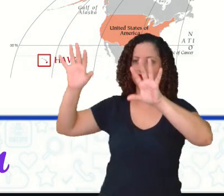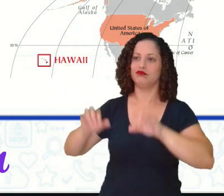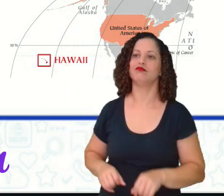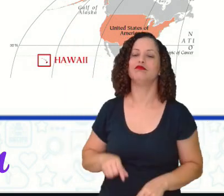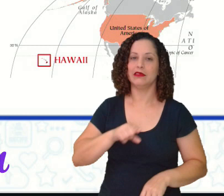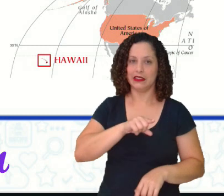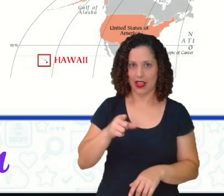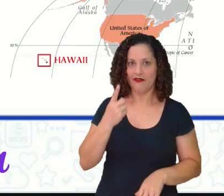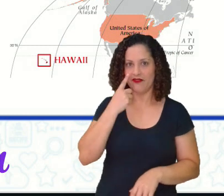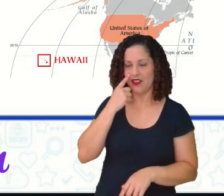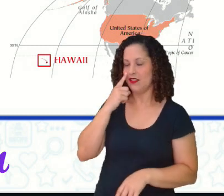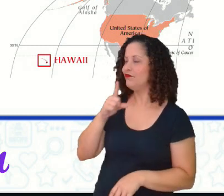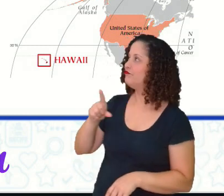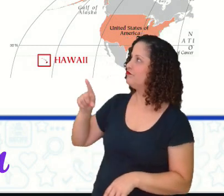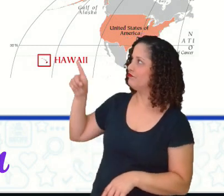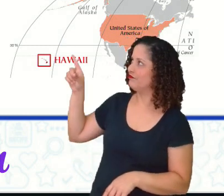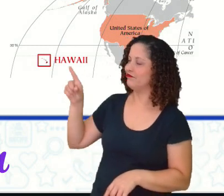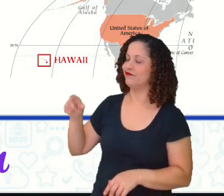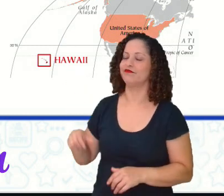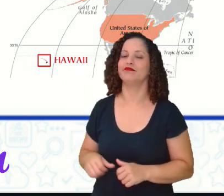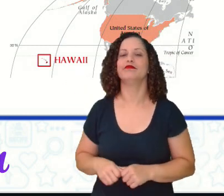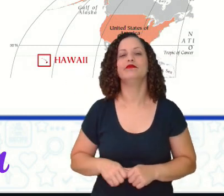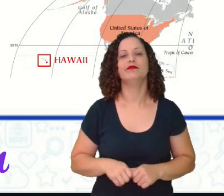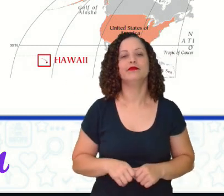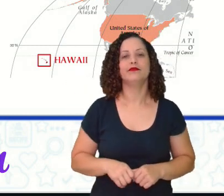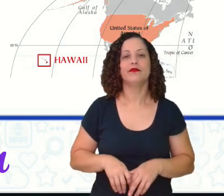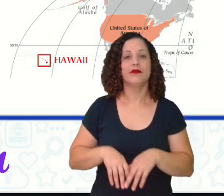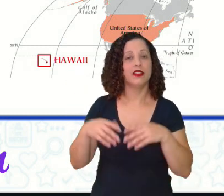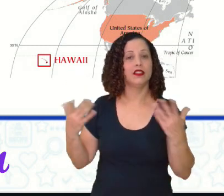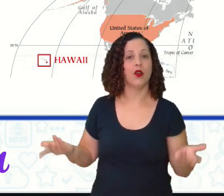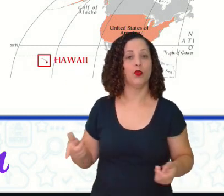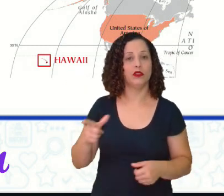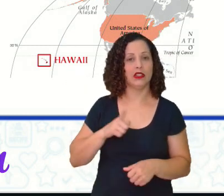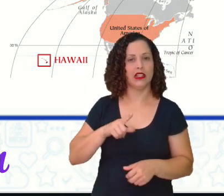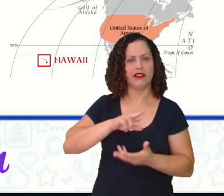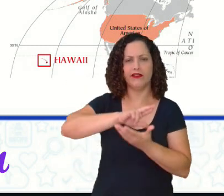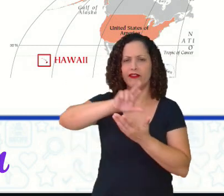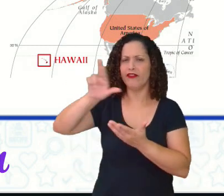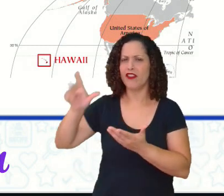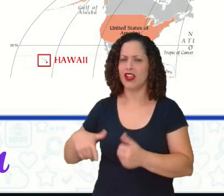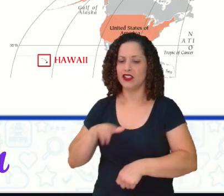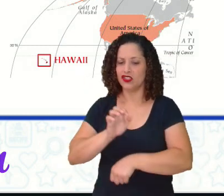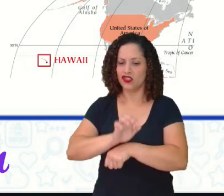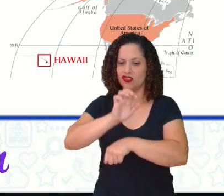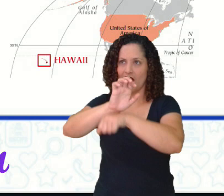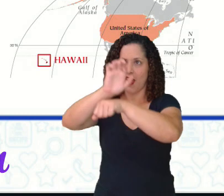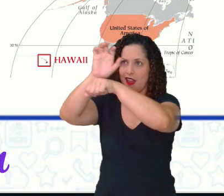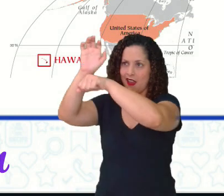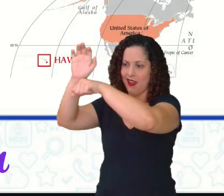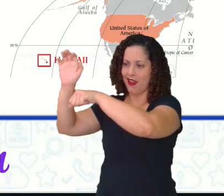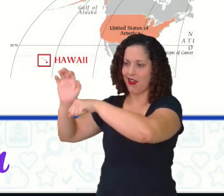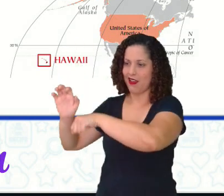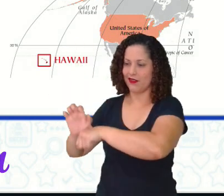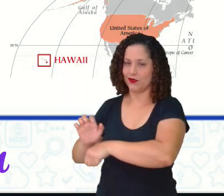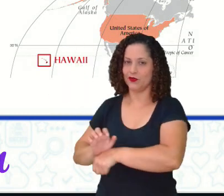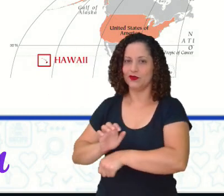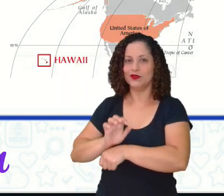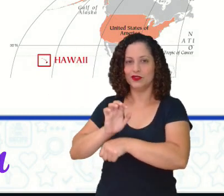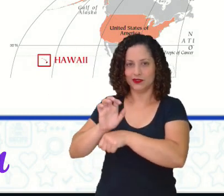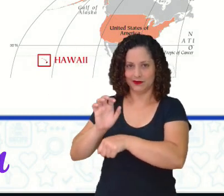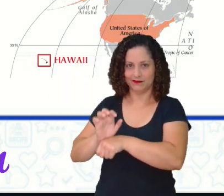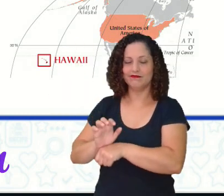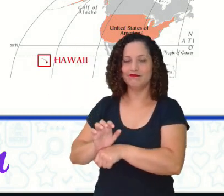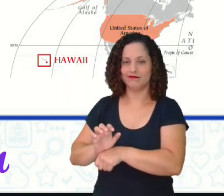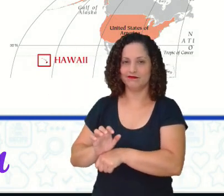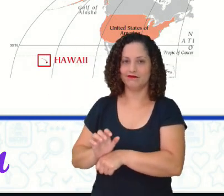Oceano Pacífico, tá certo? Então, os Estados Unidos não é só aquela terra que fica em cima do México, e